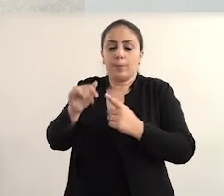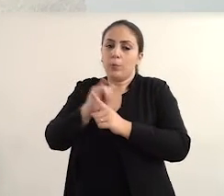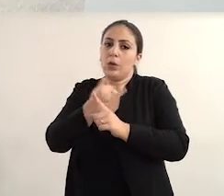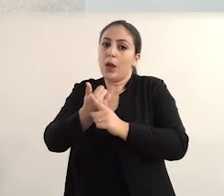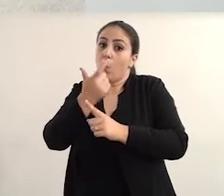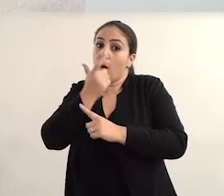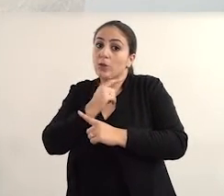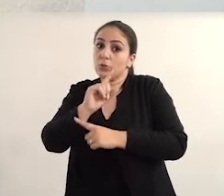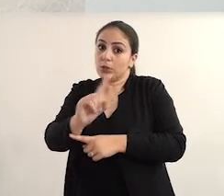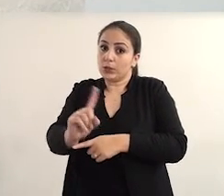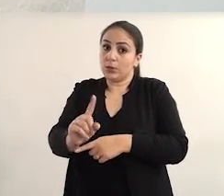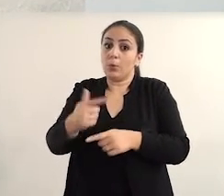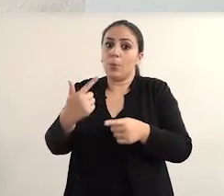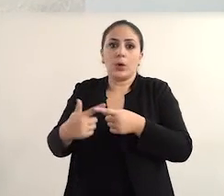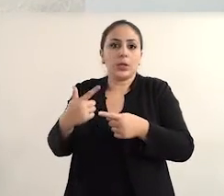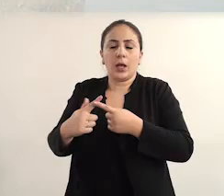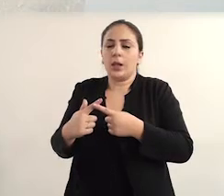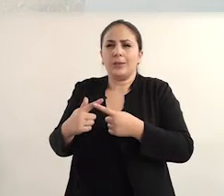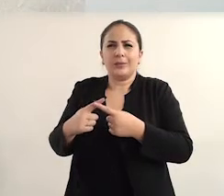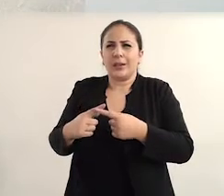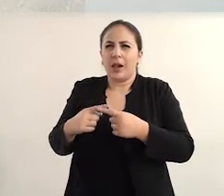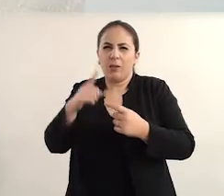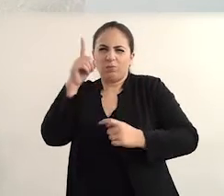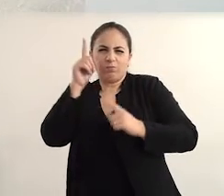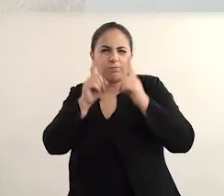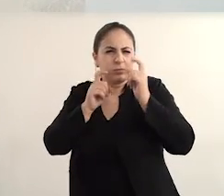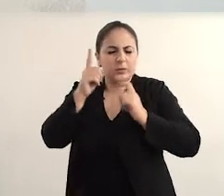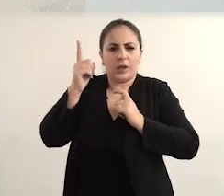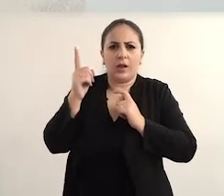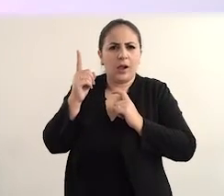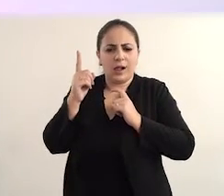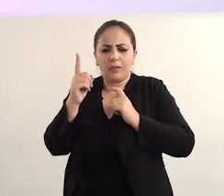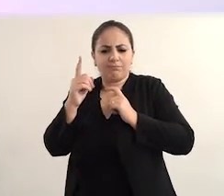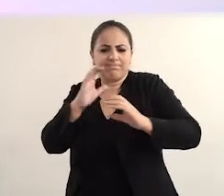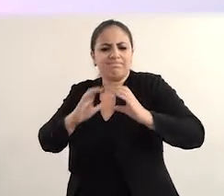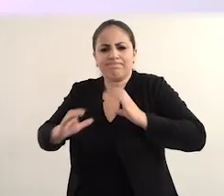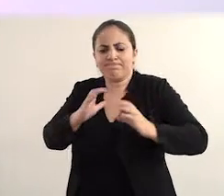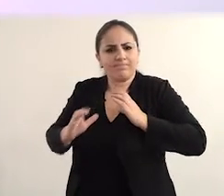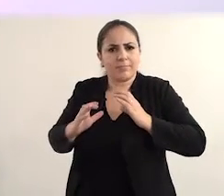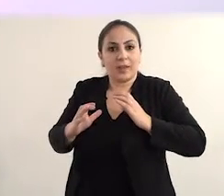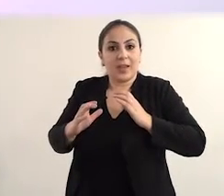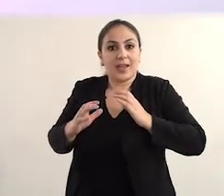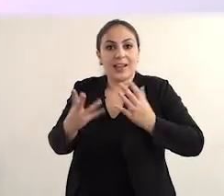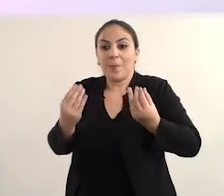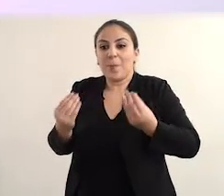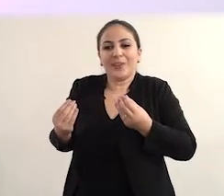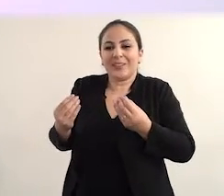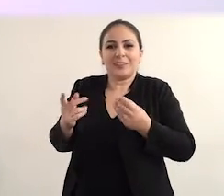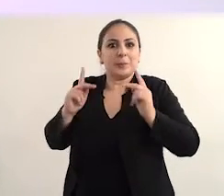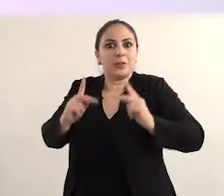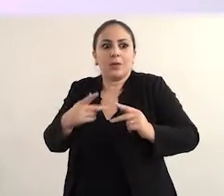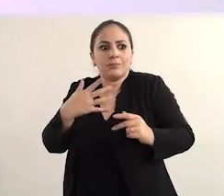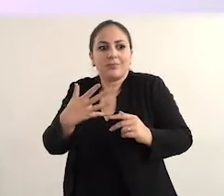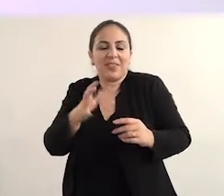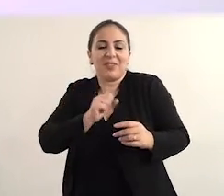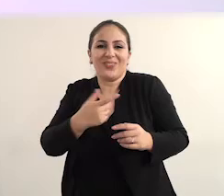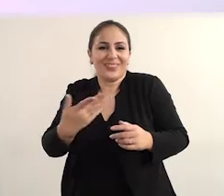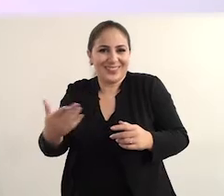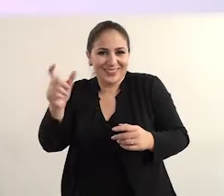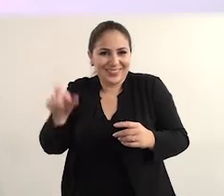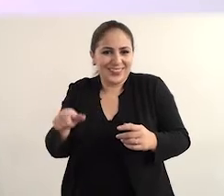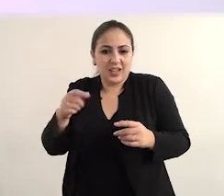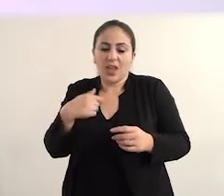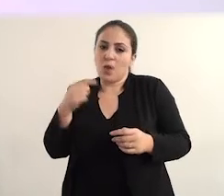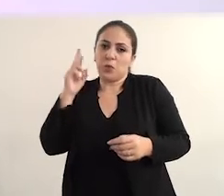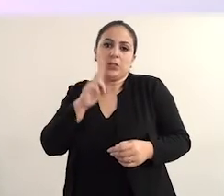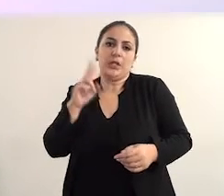que não, porque ela tem uma expressão, assim, ela é muito comunicativa, né? Ela cativa muitas pessoas. Então,